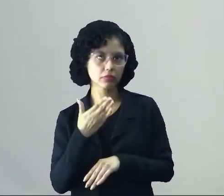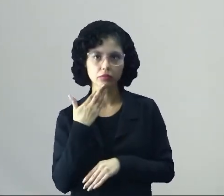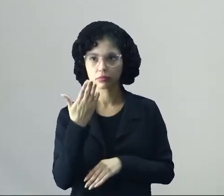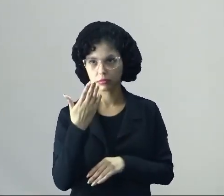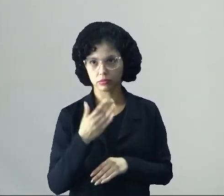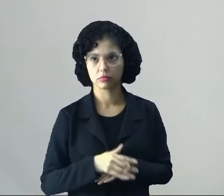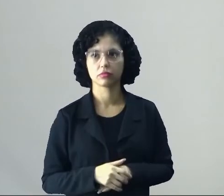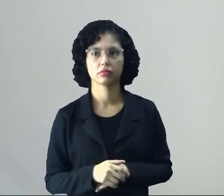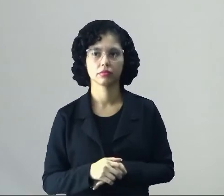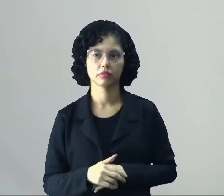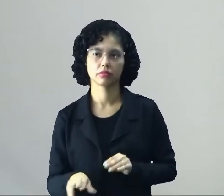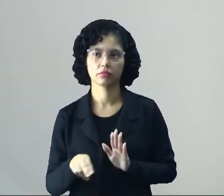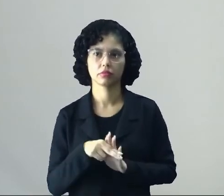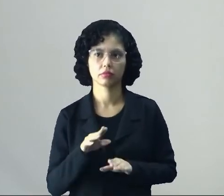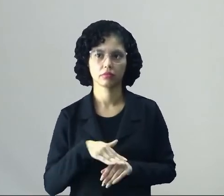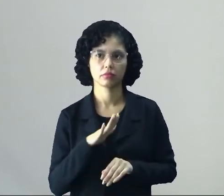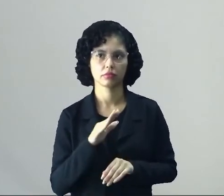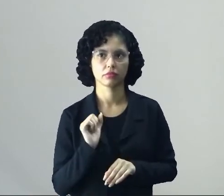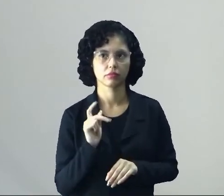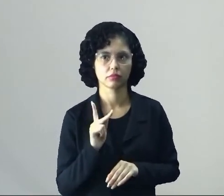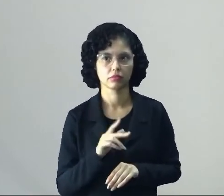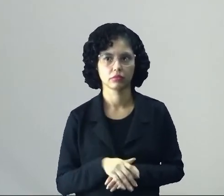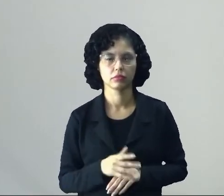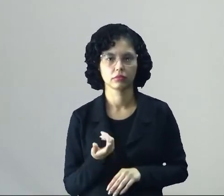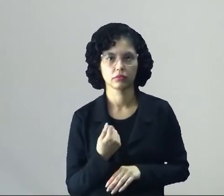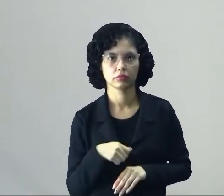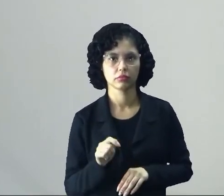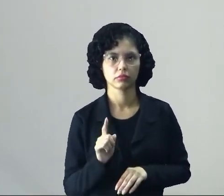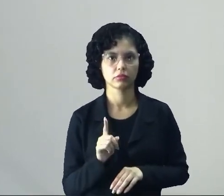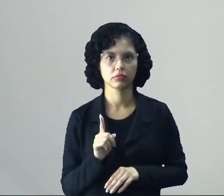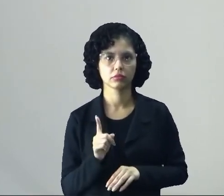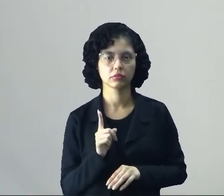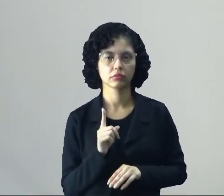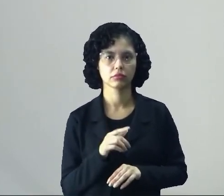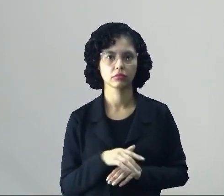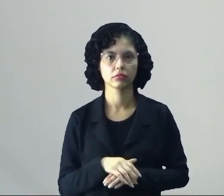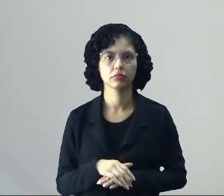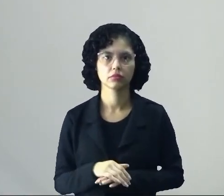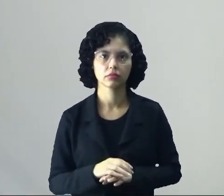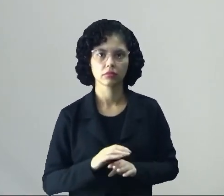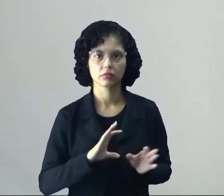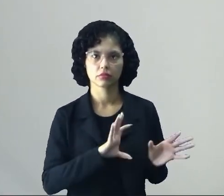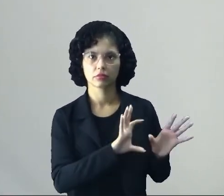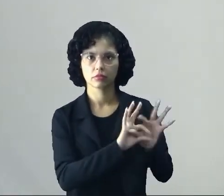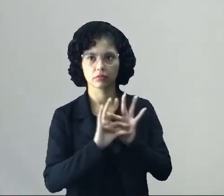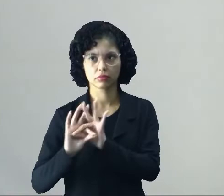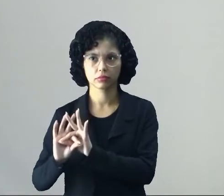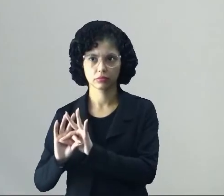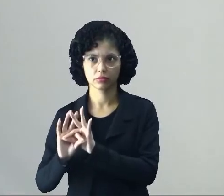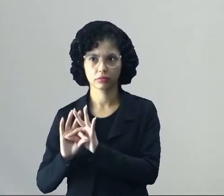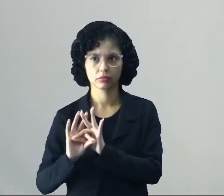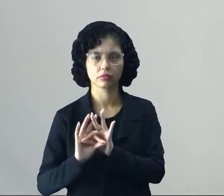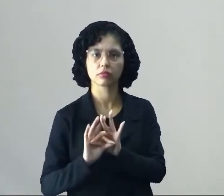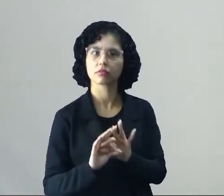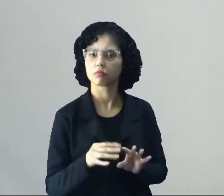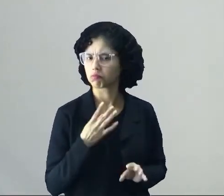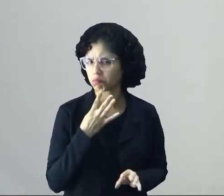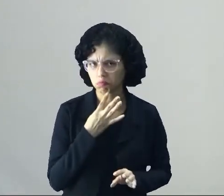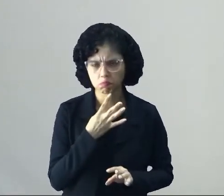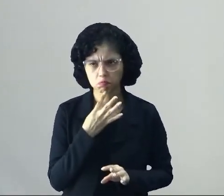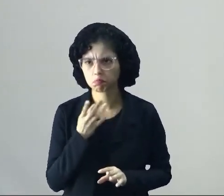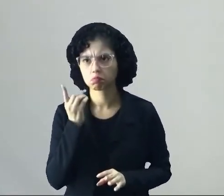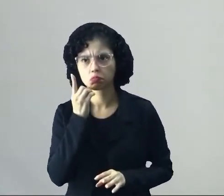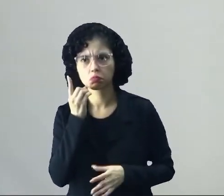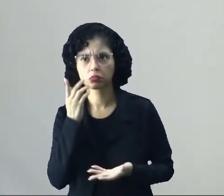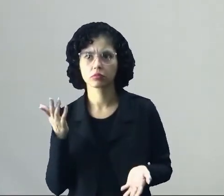competência exige para você tirar a nota máxima, tá bom? Não precisa utilizar esses elementos coesivos aí que você nem utiliza no